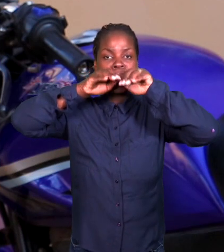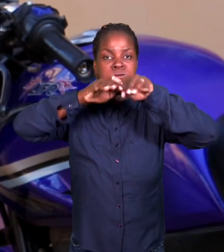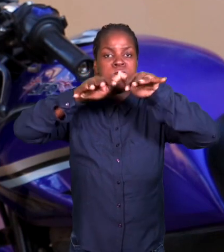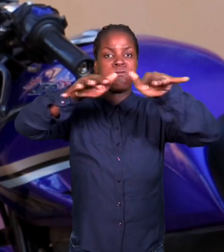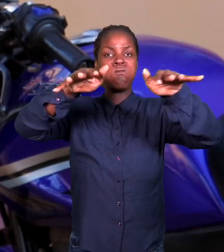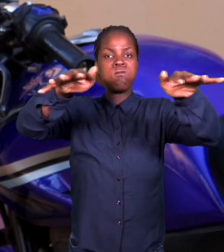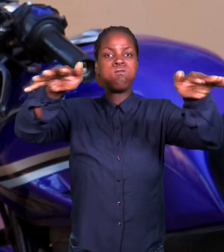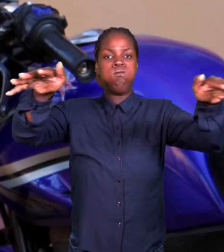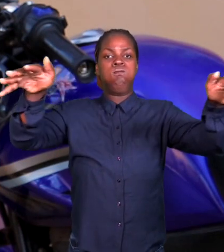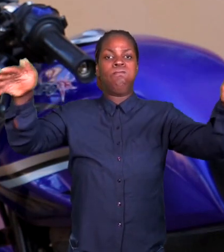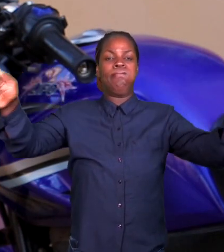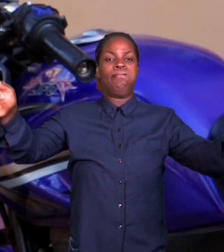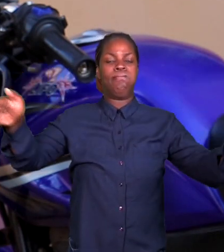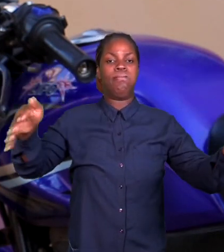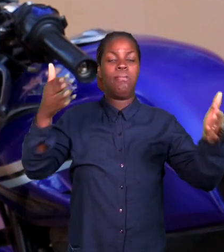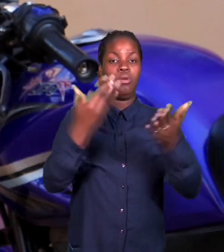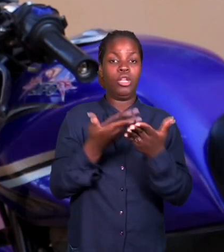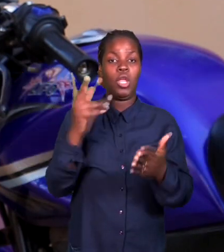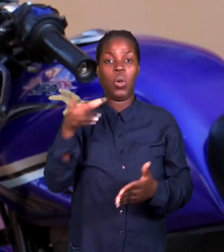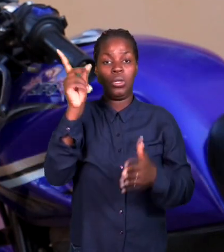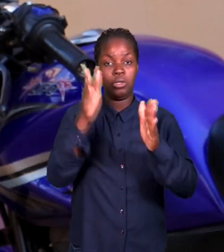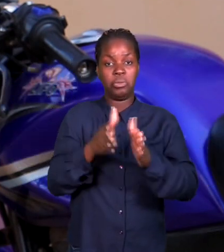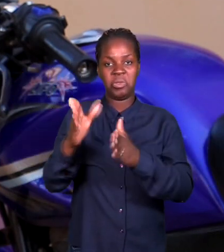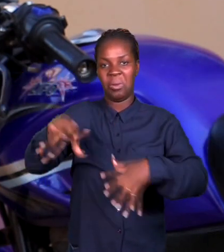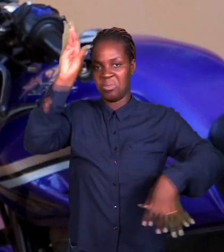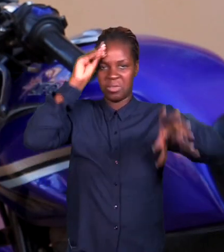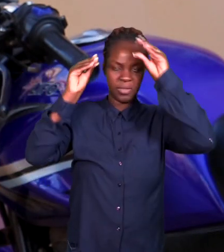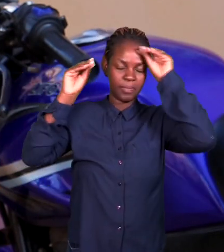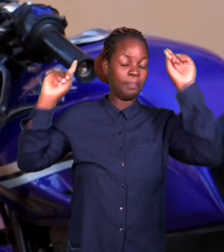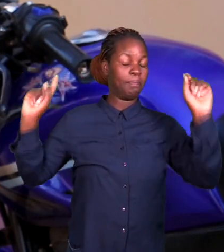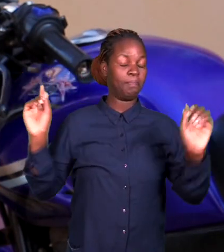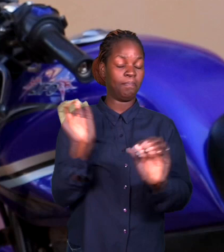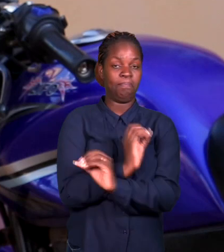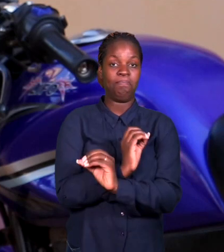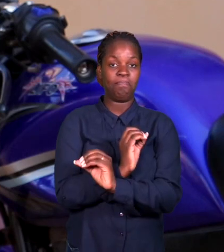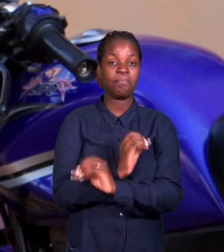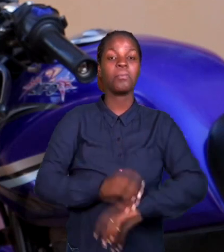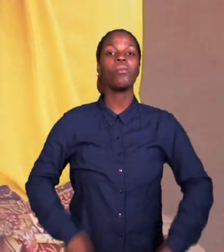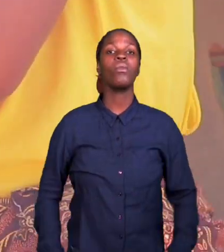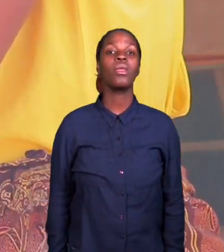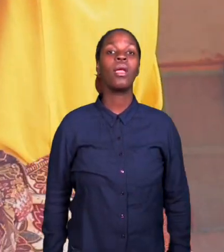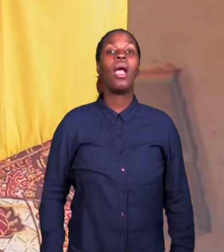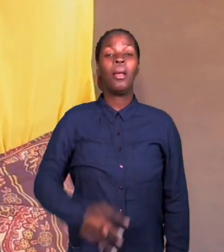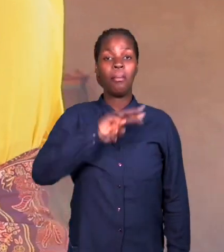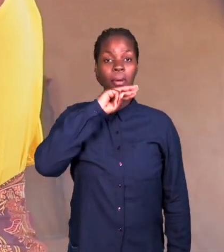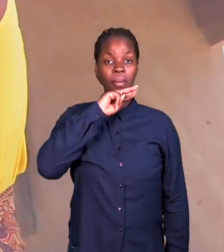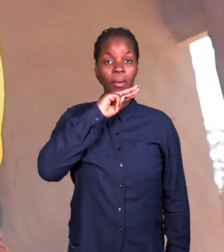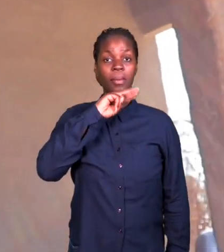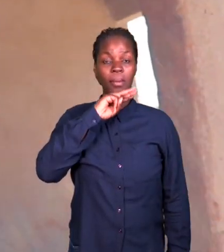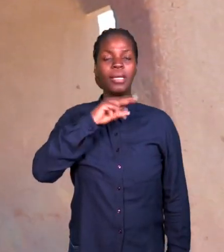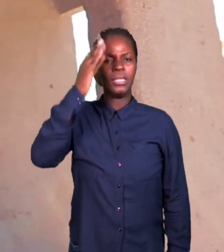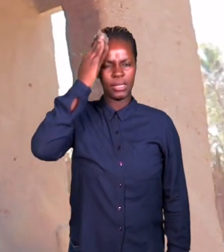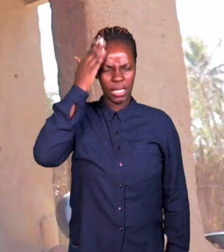mensagens chegassem a outras comunidades que não tiveram a oportunidade de ter esse benefício do projeto. As mães